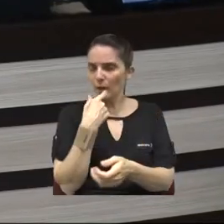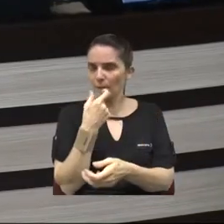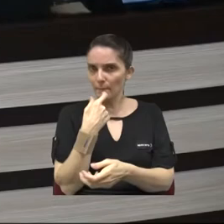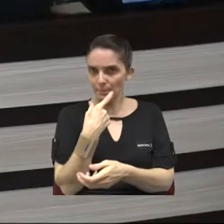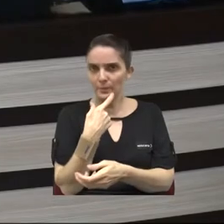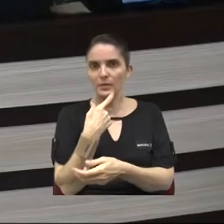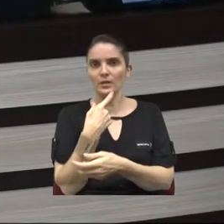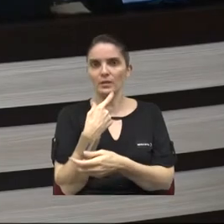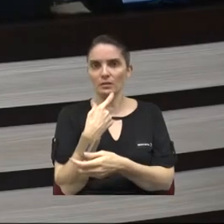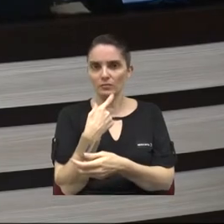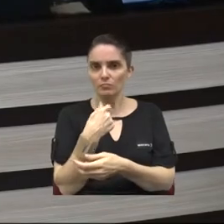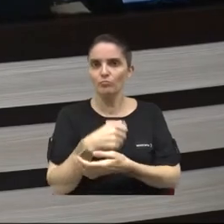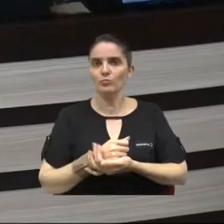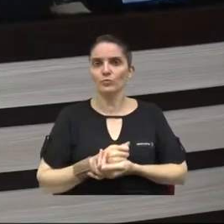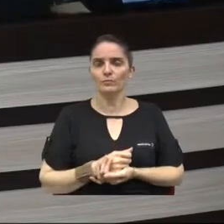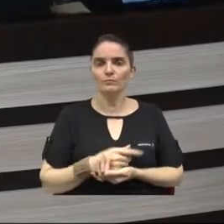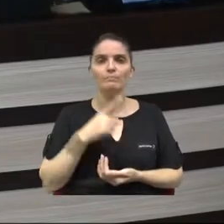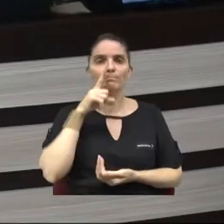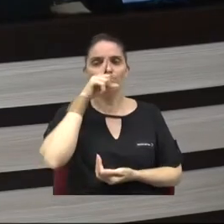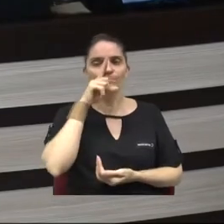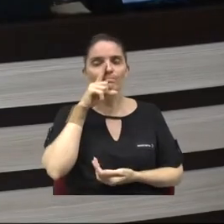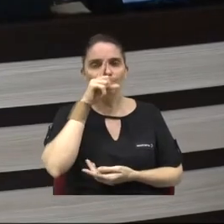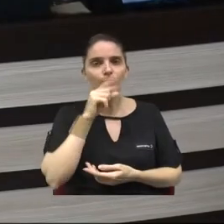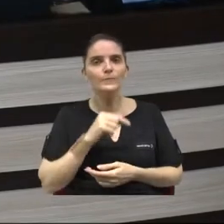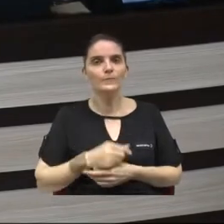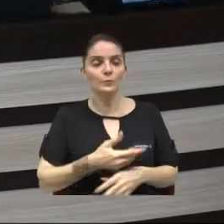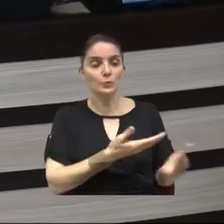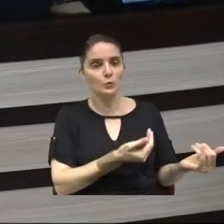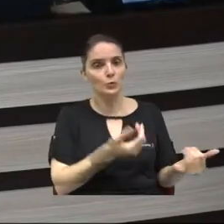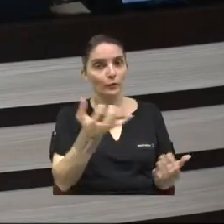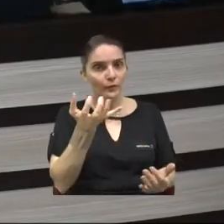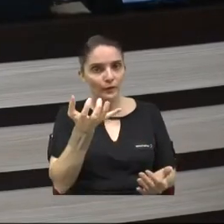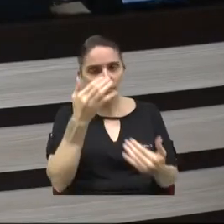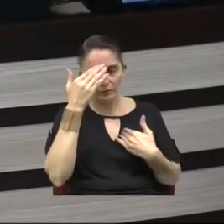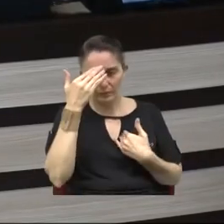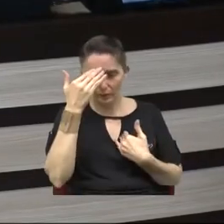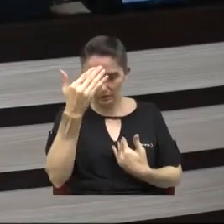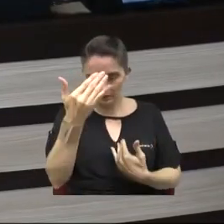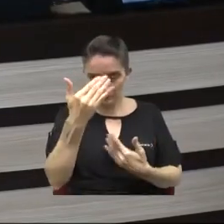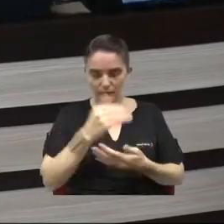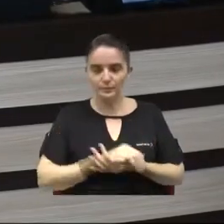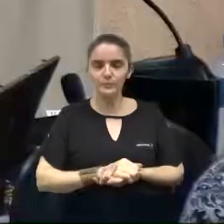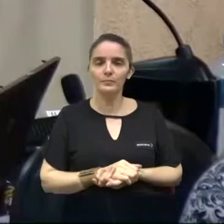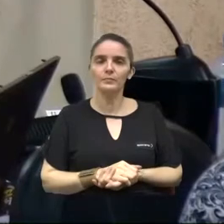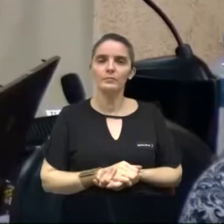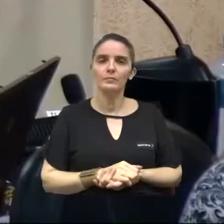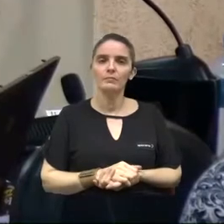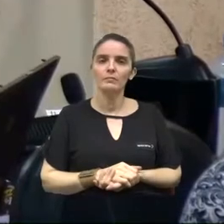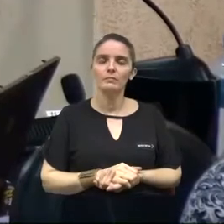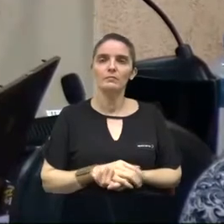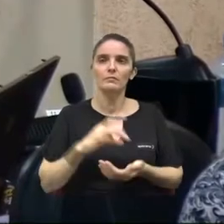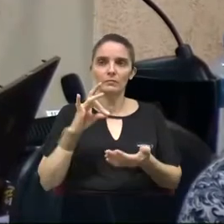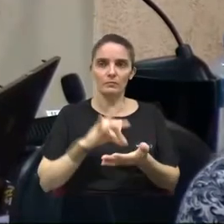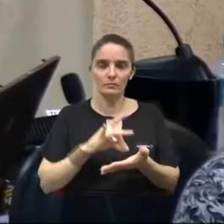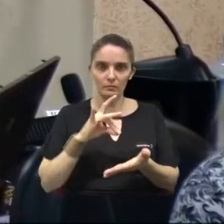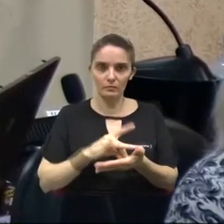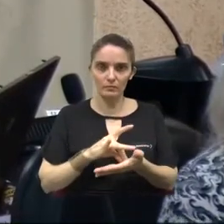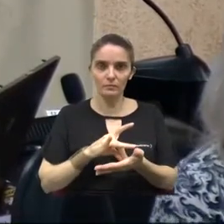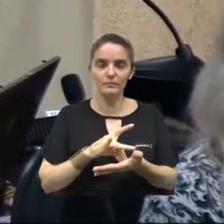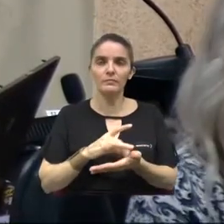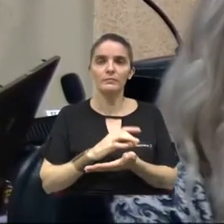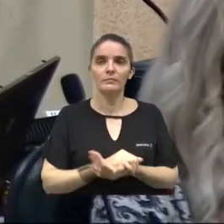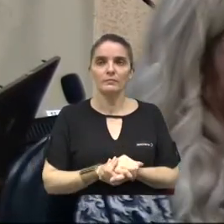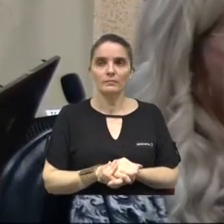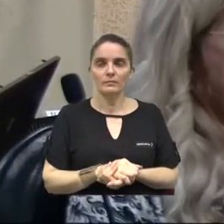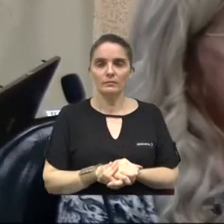isso vem sendo cada vez mais procurado. Obrigada pelo seu complemento. E, de fato, vereadora,